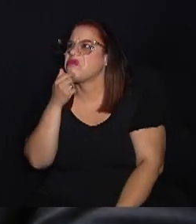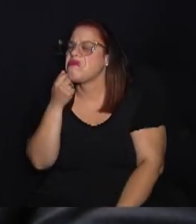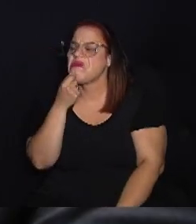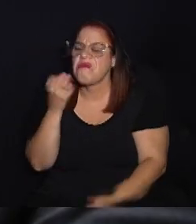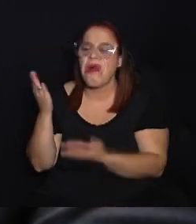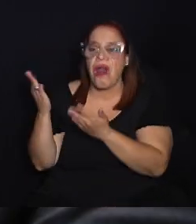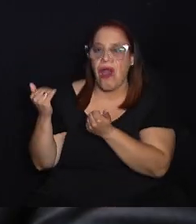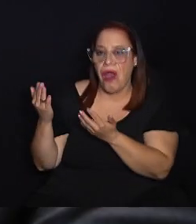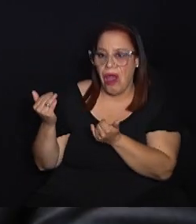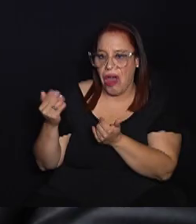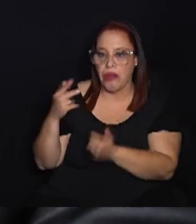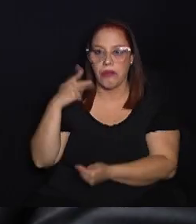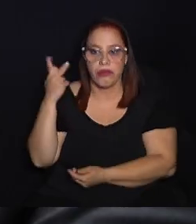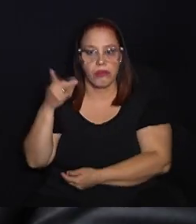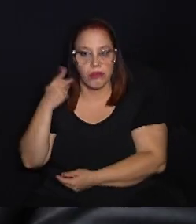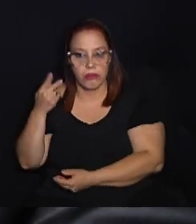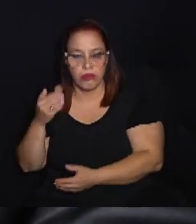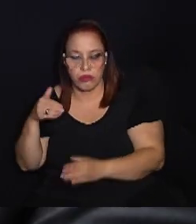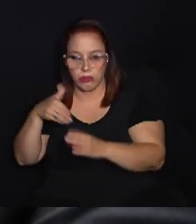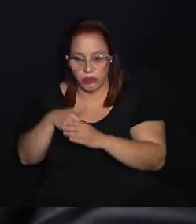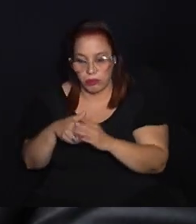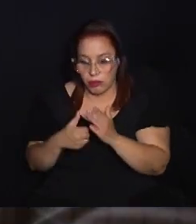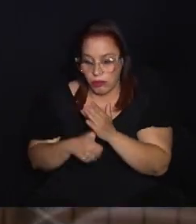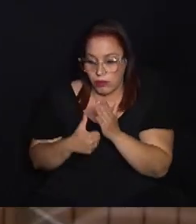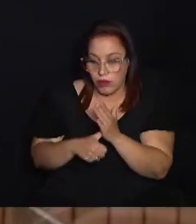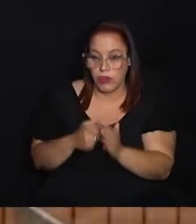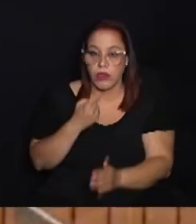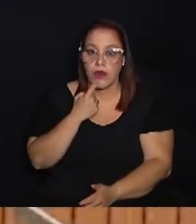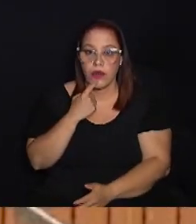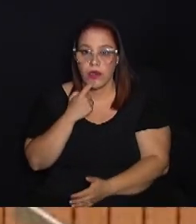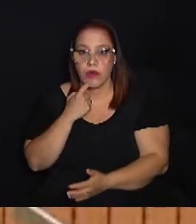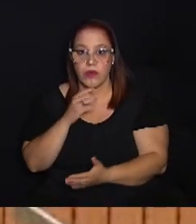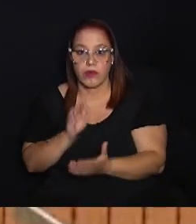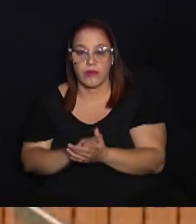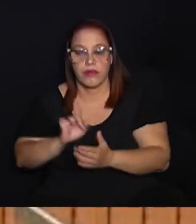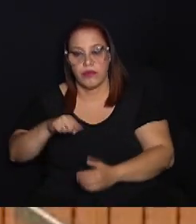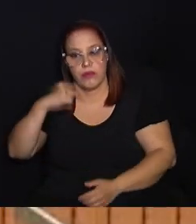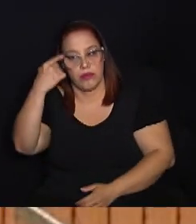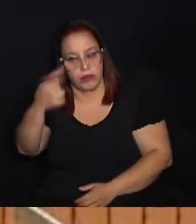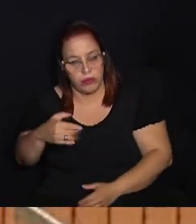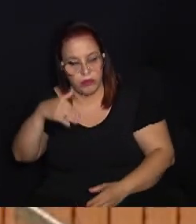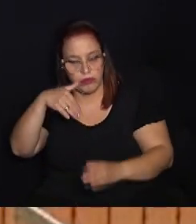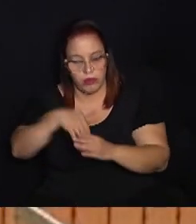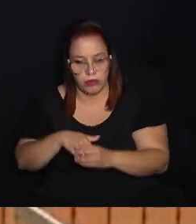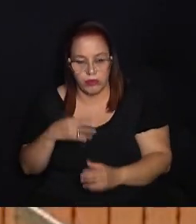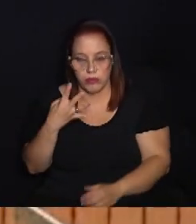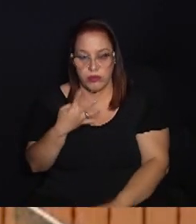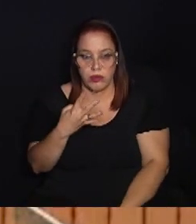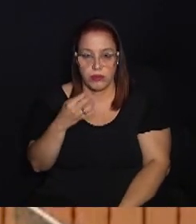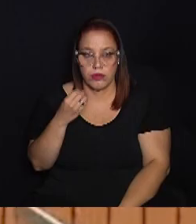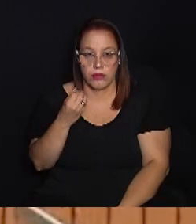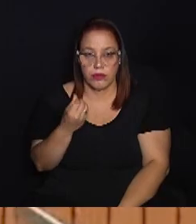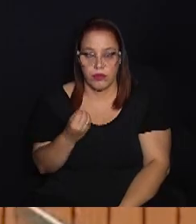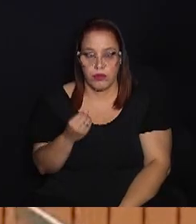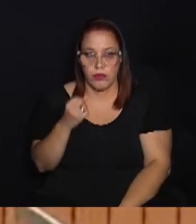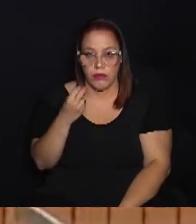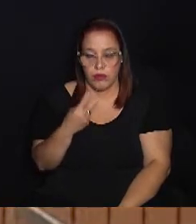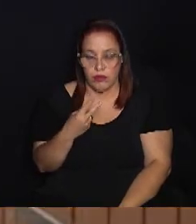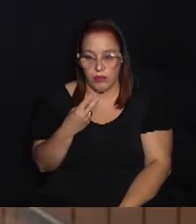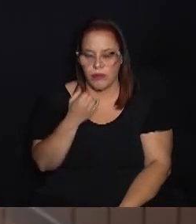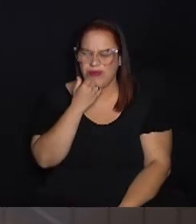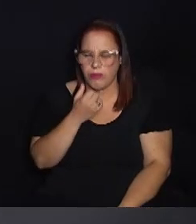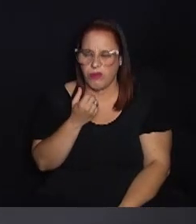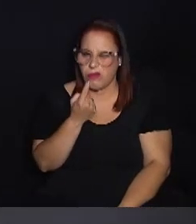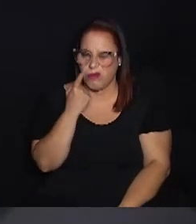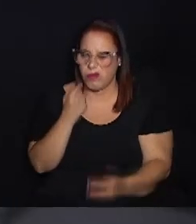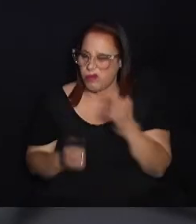mais jovens vereadores eleitos em Campinas na eleição seguinte teve 4062 votos e